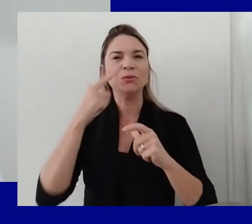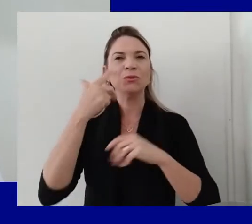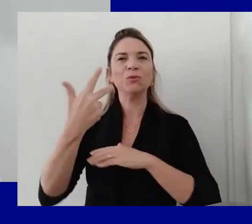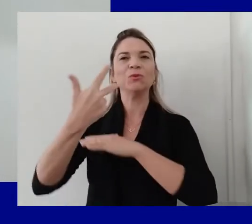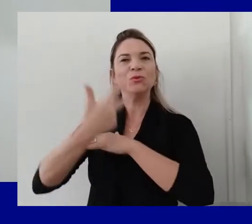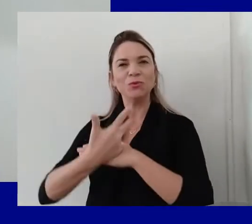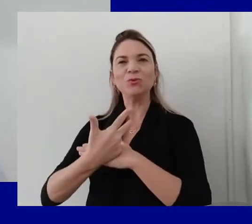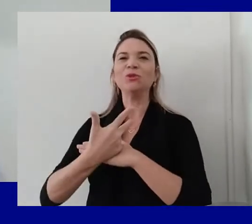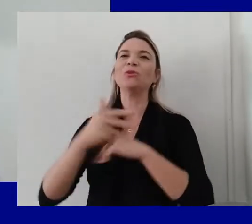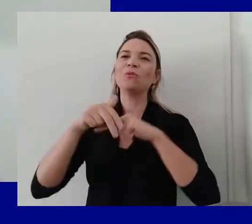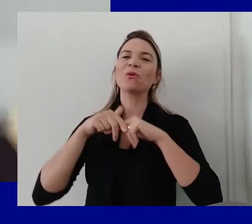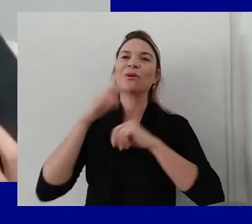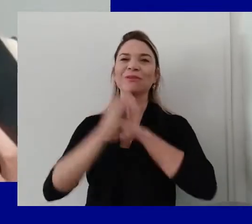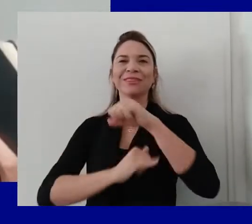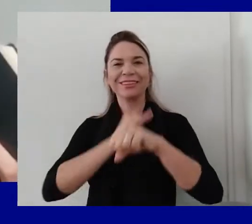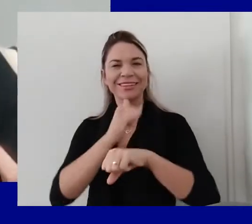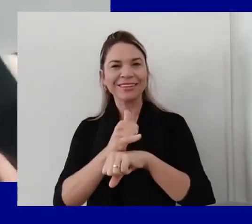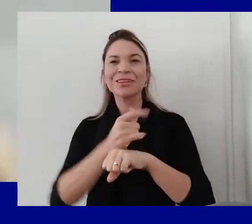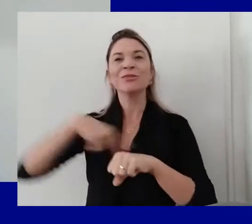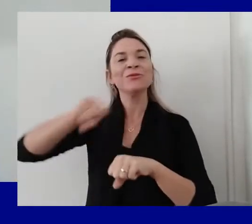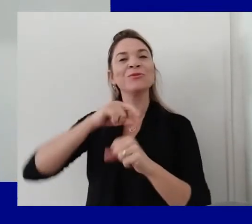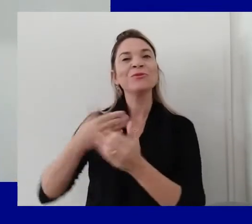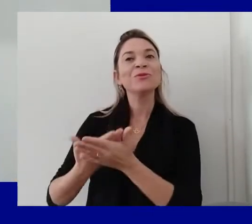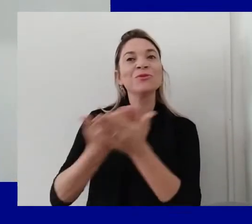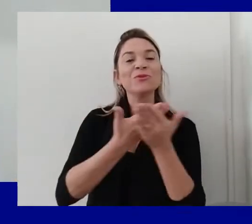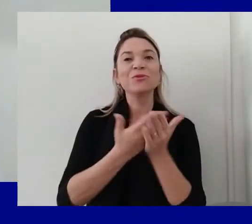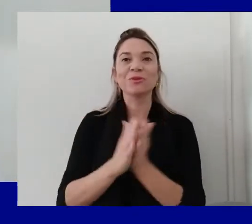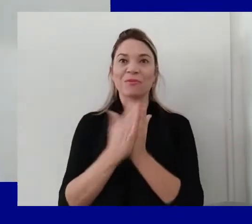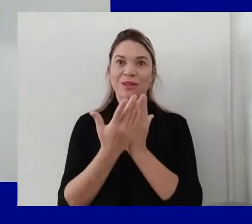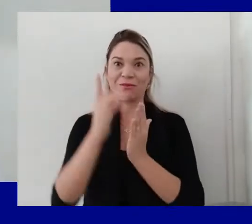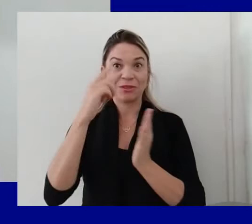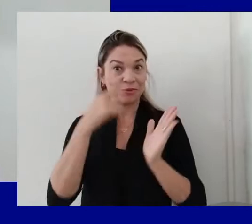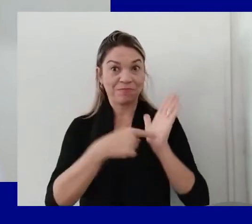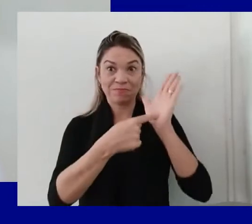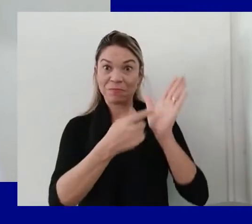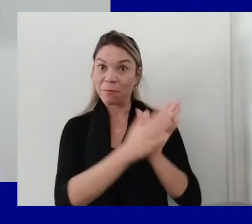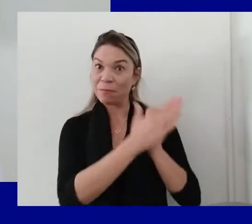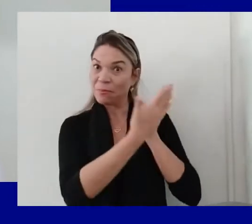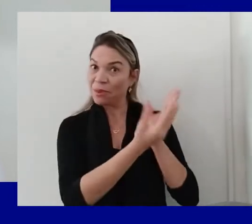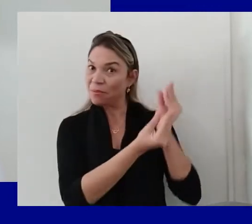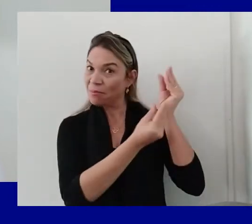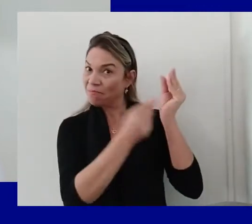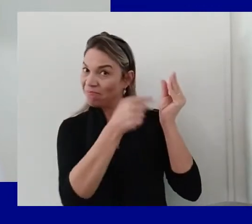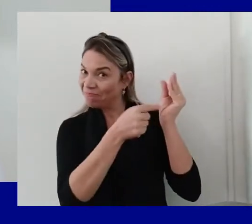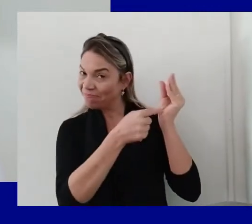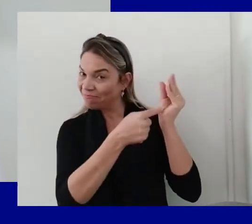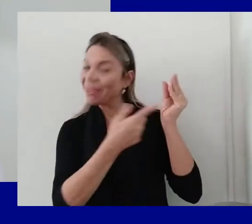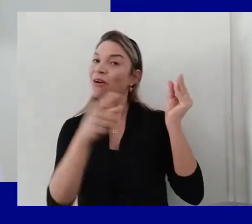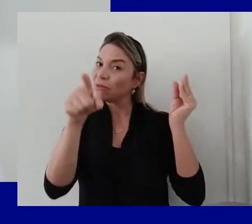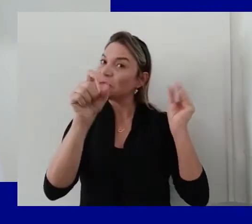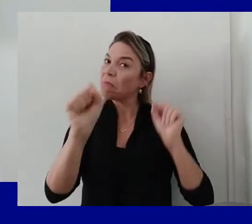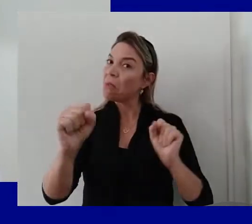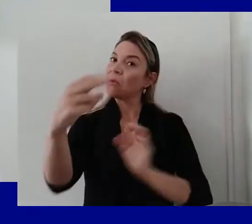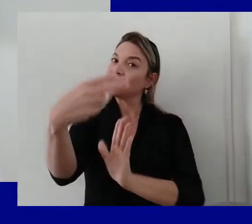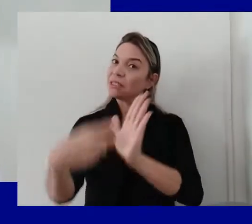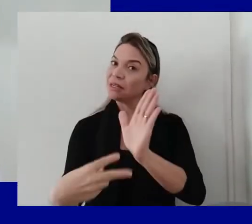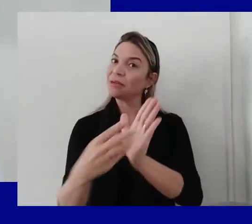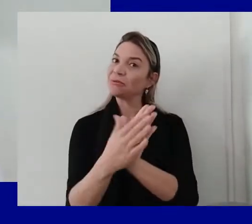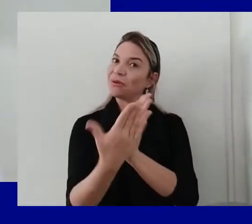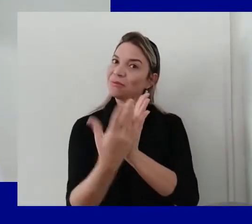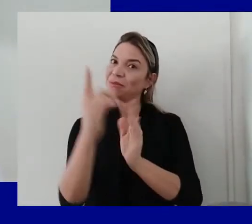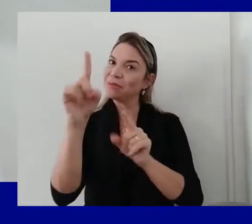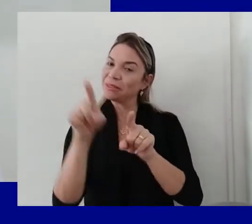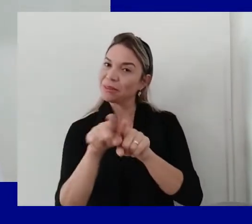a Palavra de Deus. Eu estou aqui com a minha Bíblia à mão e espero que você também possa acompanhar com a sua aí, ou impressa, ou em